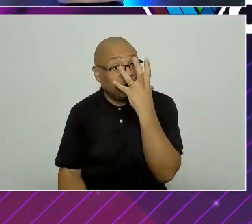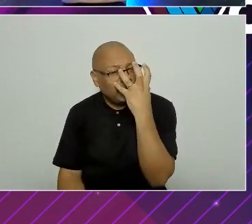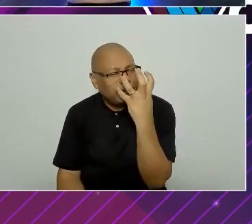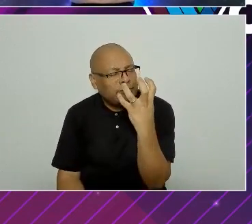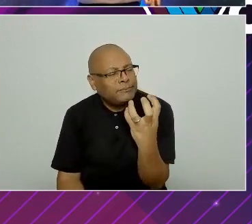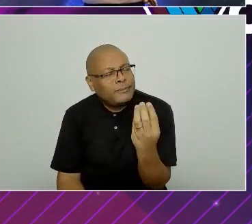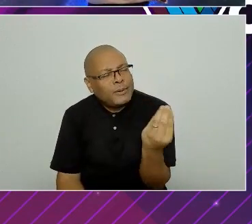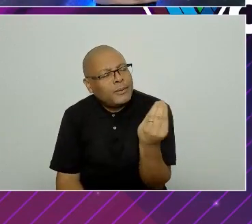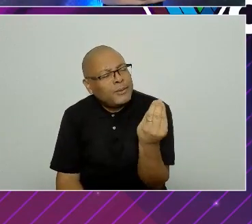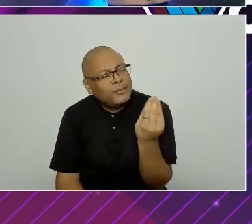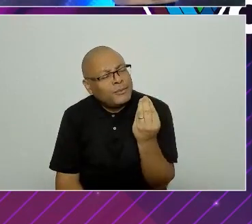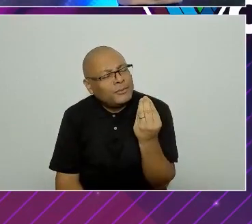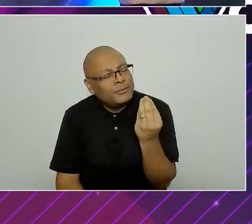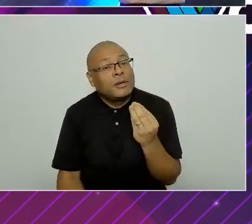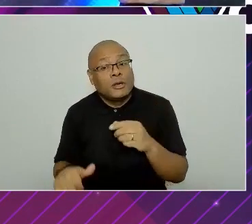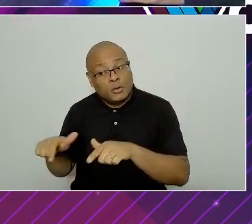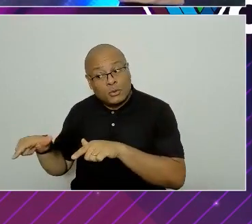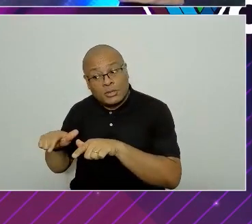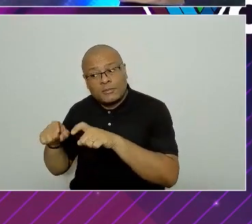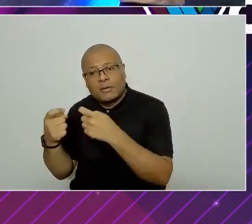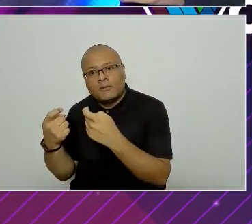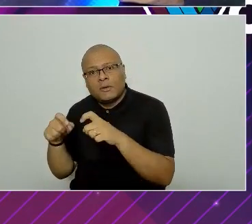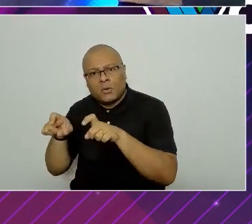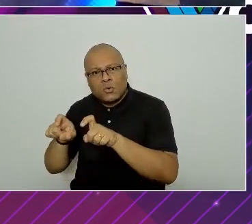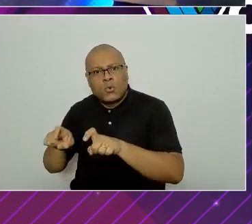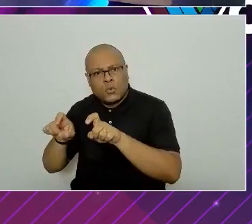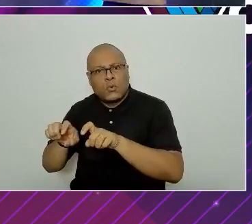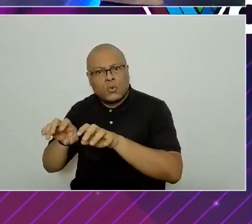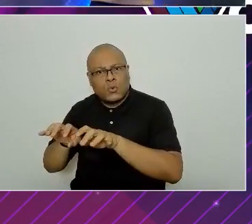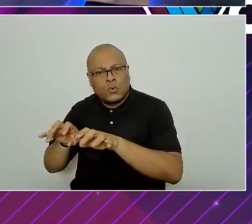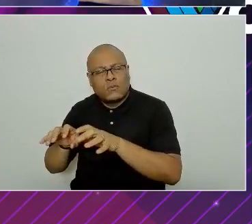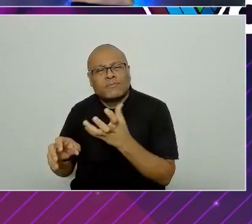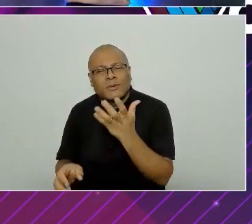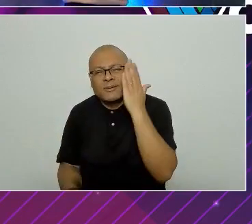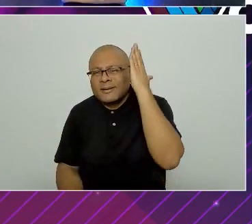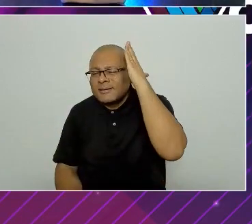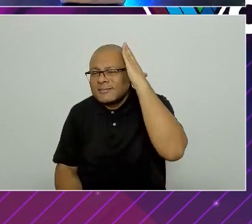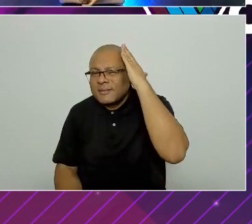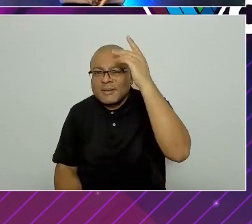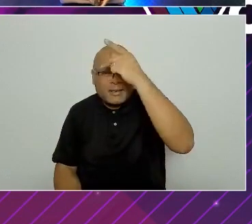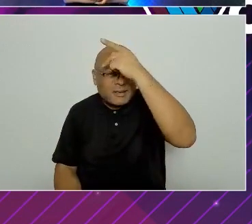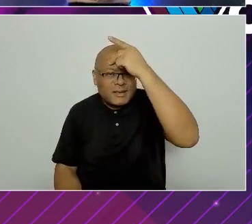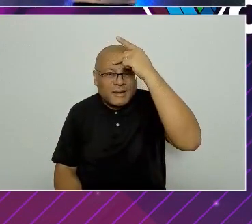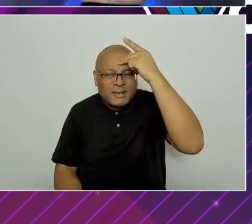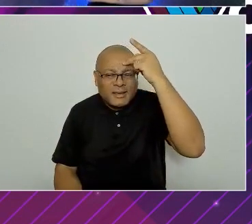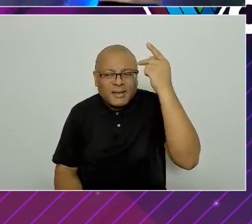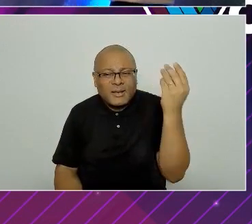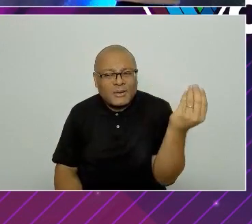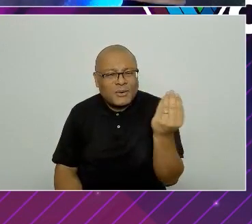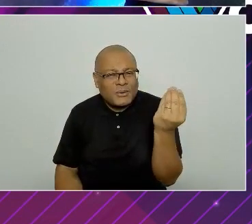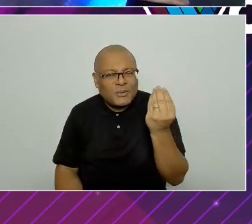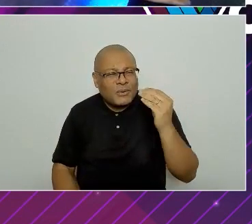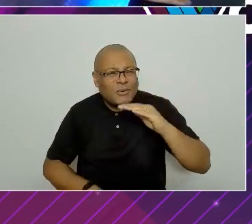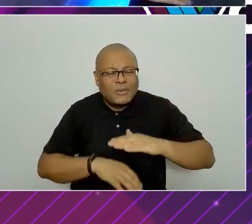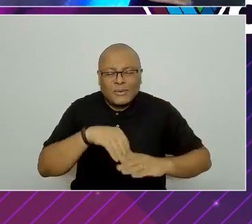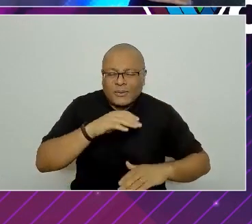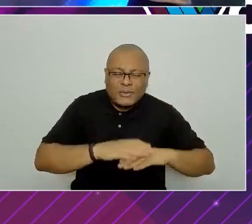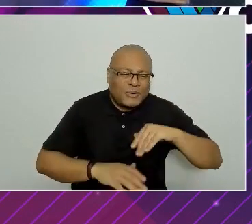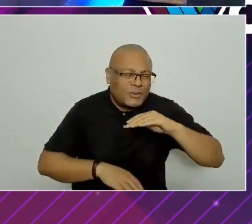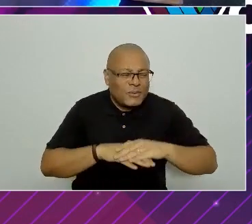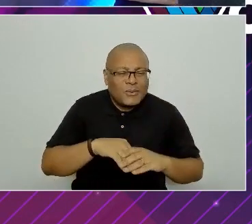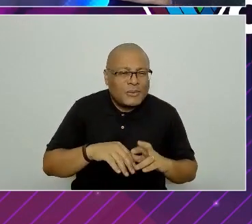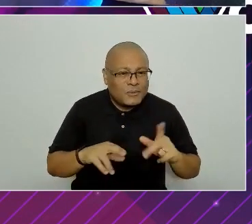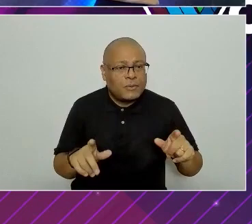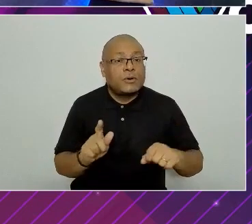lado da coisa. Eu trabalhava com máquinas até então, e eu queria saber lidar com pessoas, desenvolver outras competências. Então, me especializei em gestão